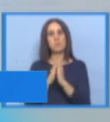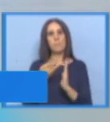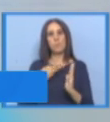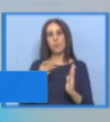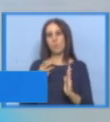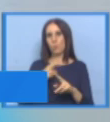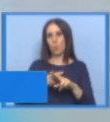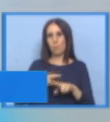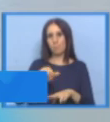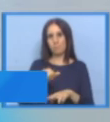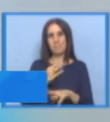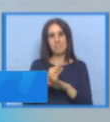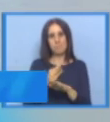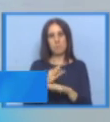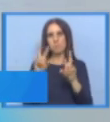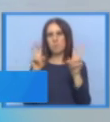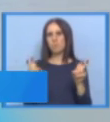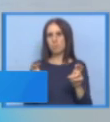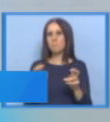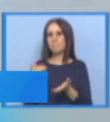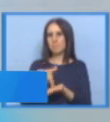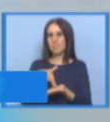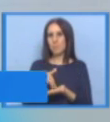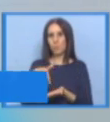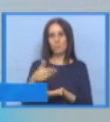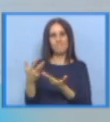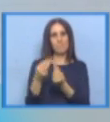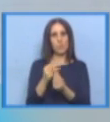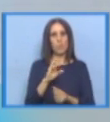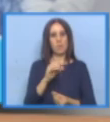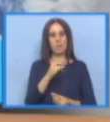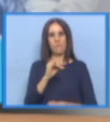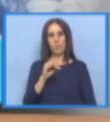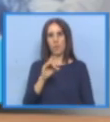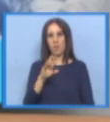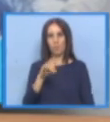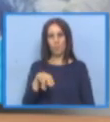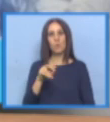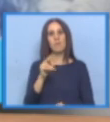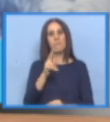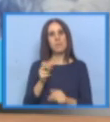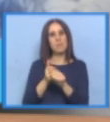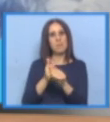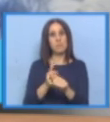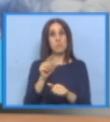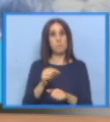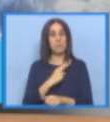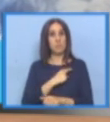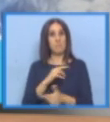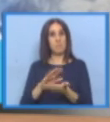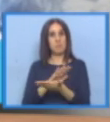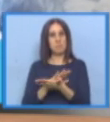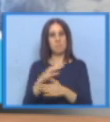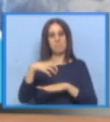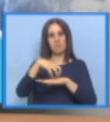em Roma. É um assunto que justifica a presença hoje entre nós de Otávio Carmo, vaticanista e também chefe de redação